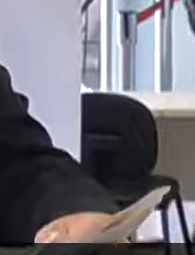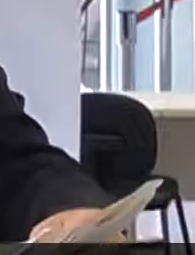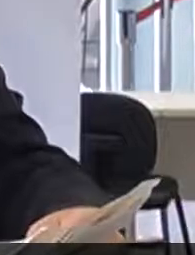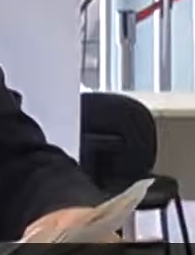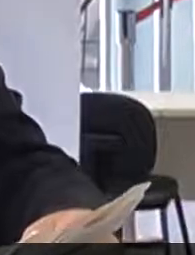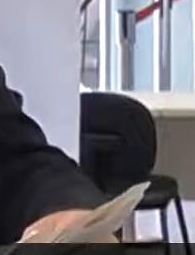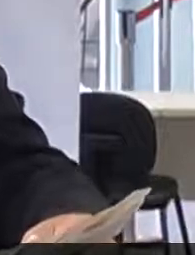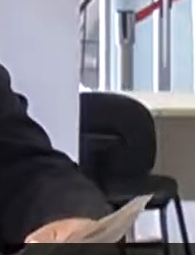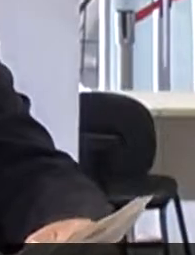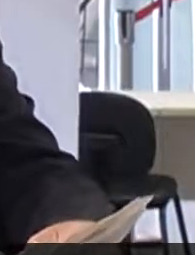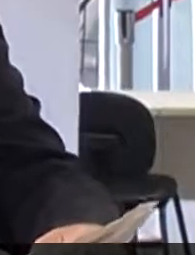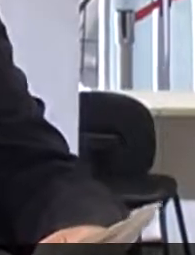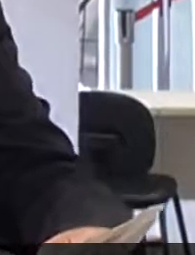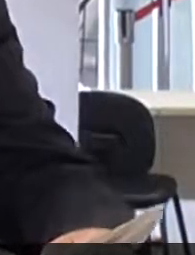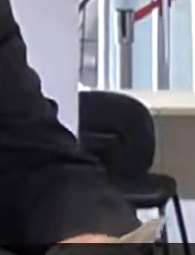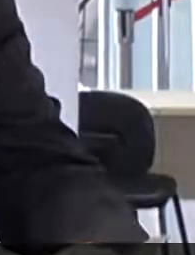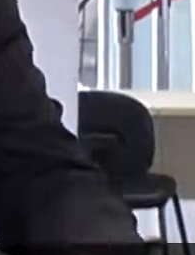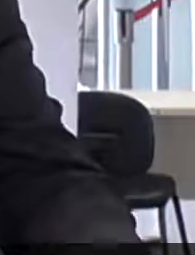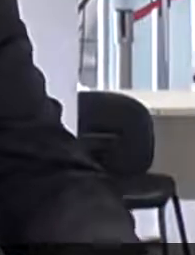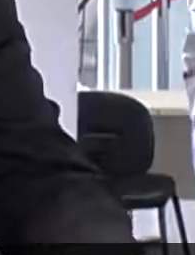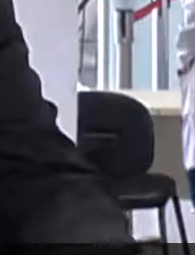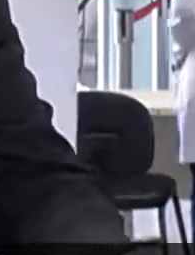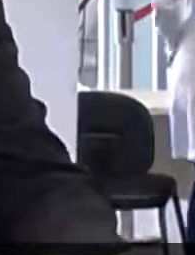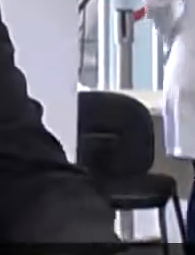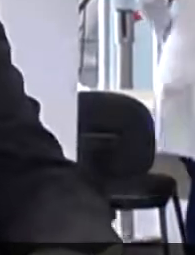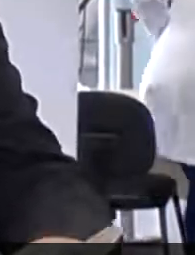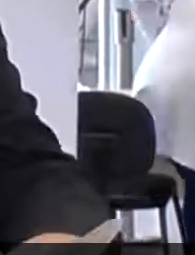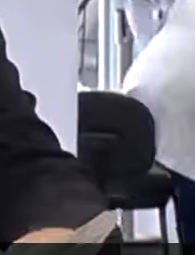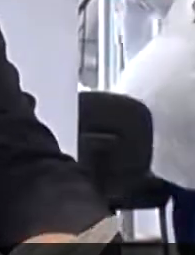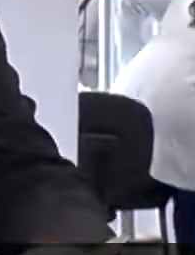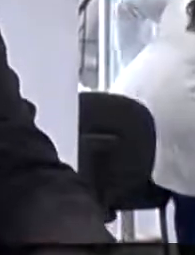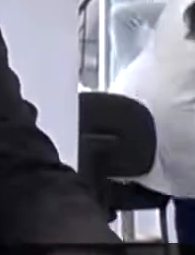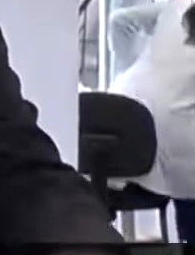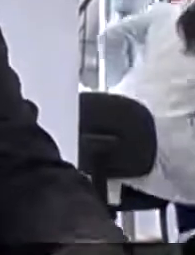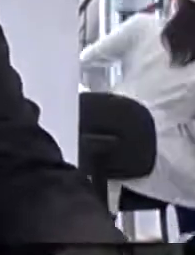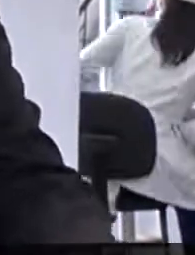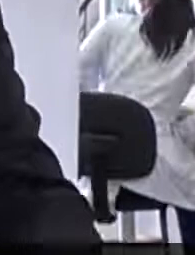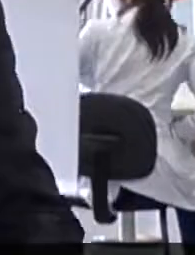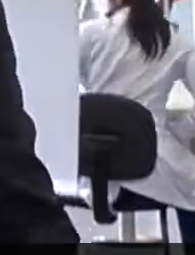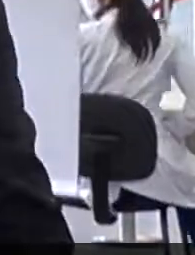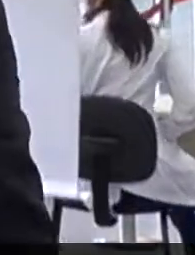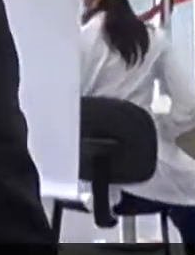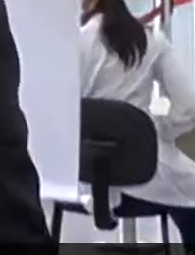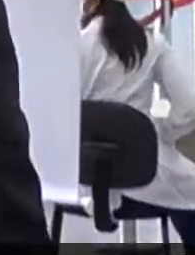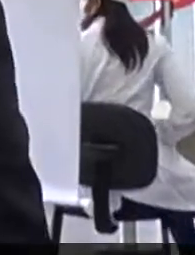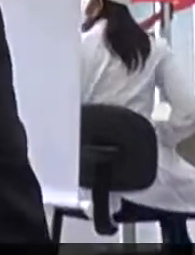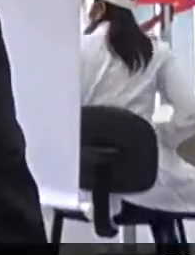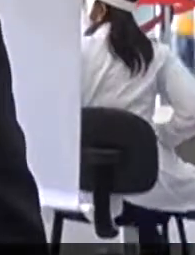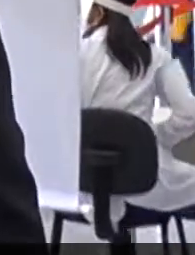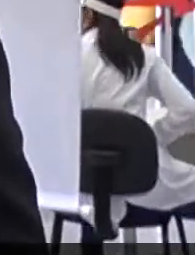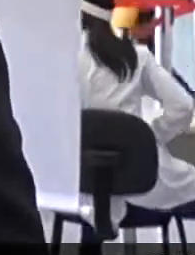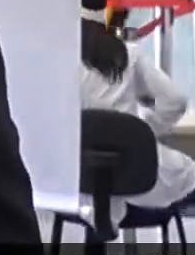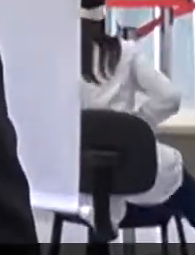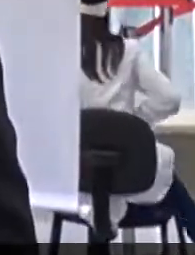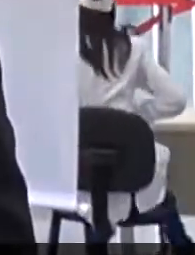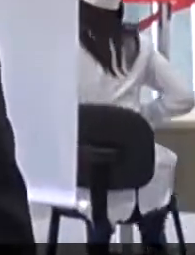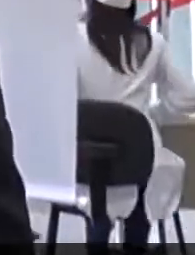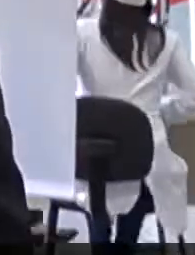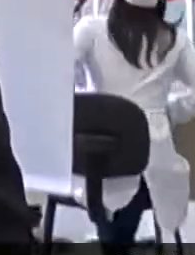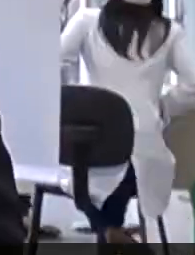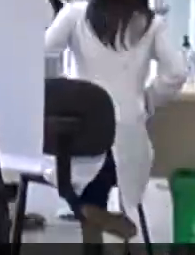é a divisão do instituto de previdência dos servidores do estado ipsemg em duas partes vamos